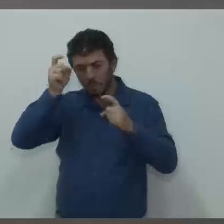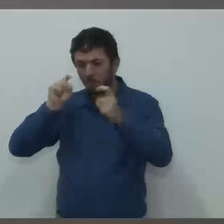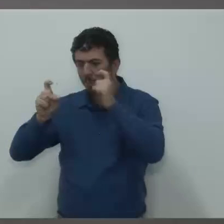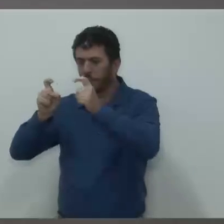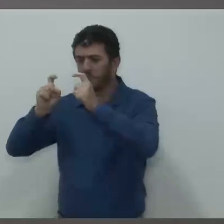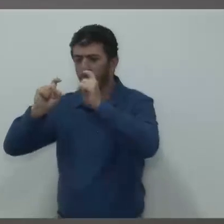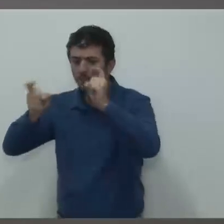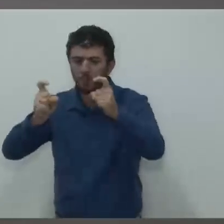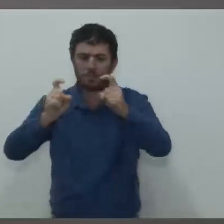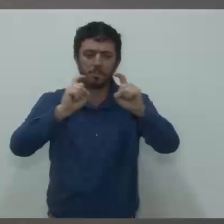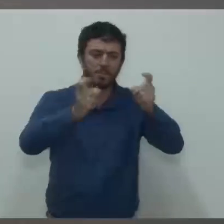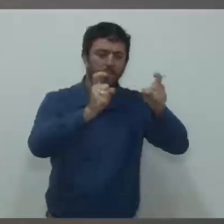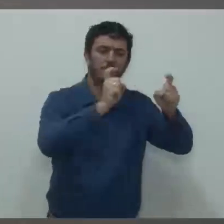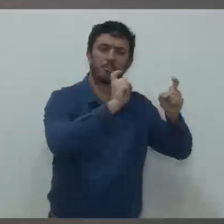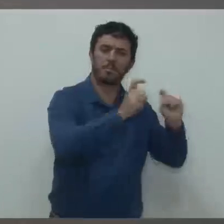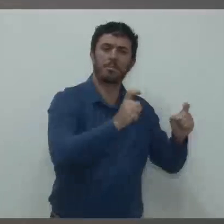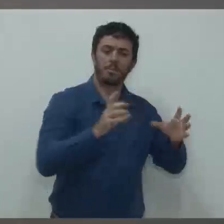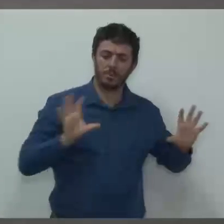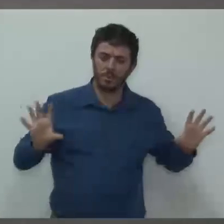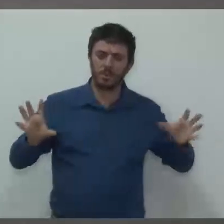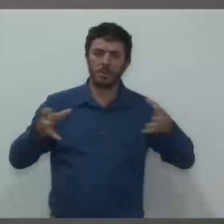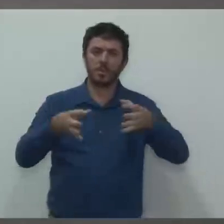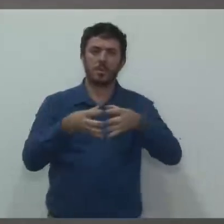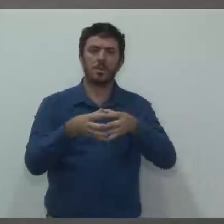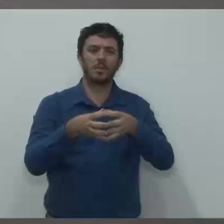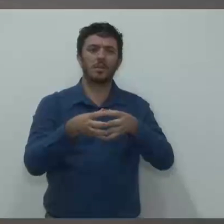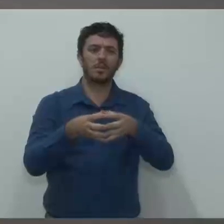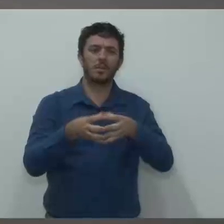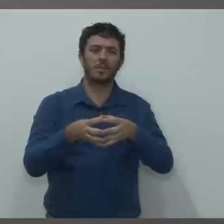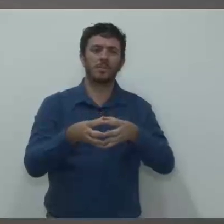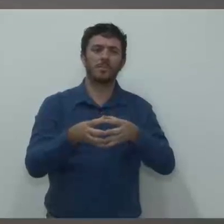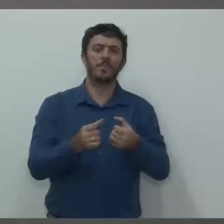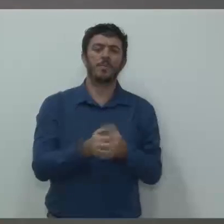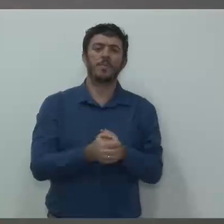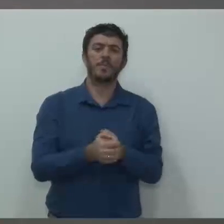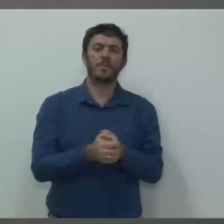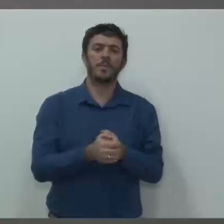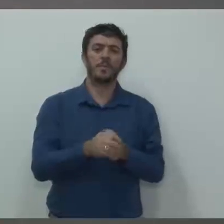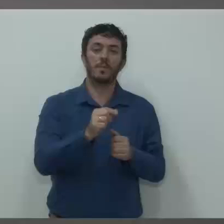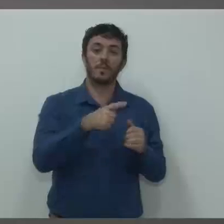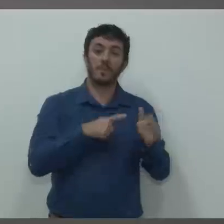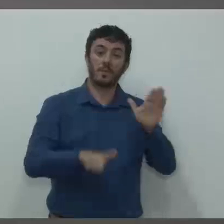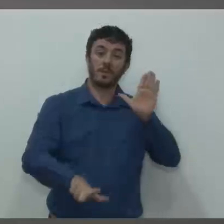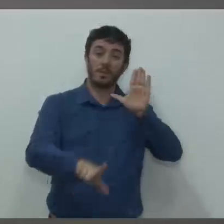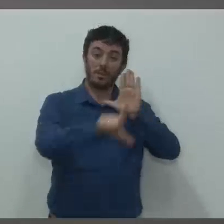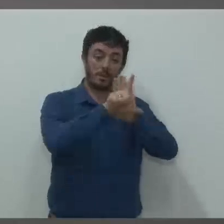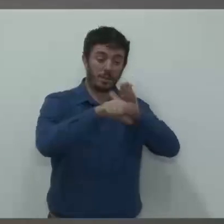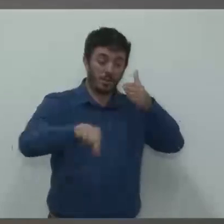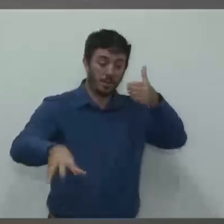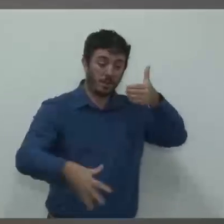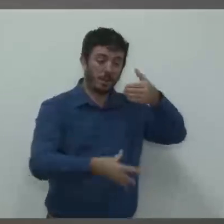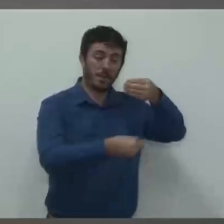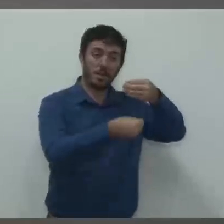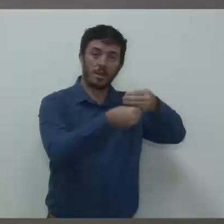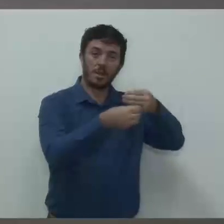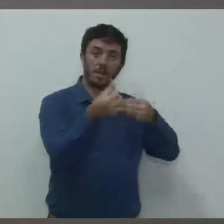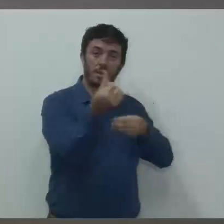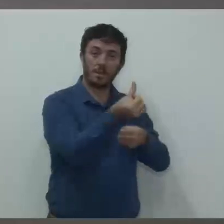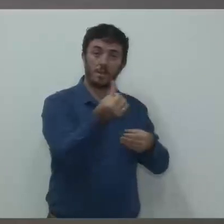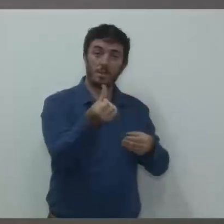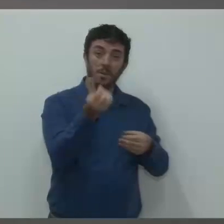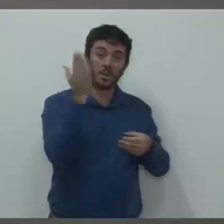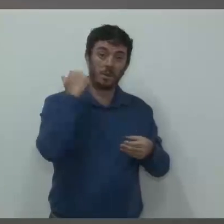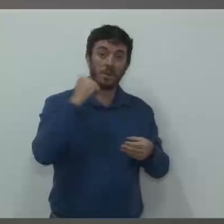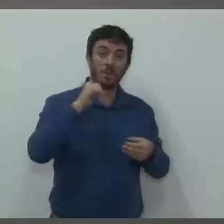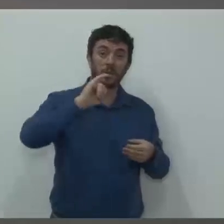iniciar do princípio, como já dizia o nobre filósofo. A Lei Complementar 66, de 17 de janeiro de